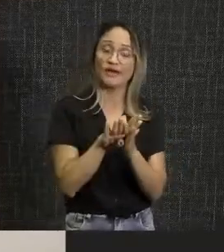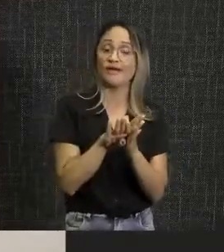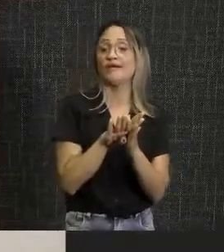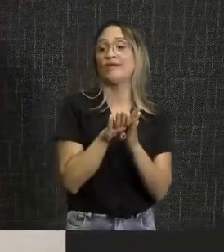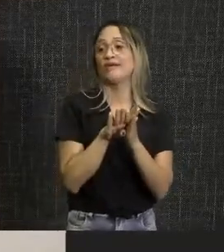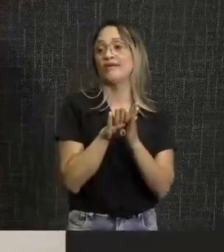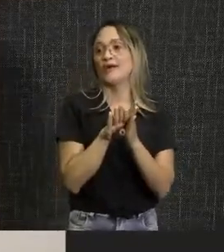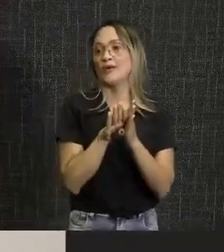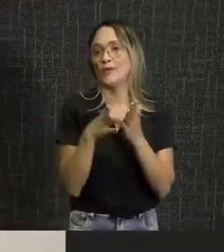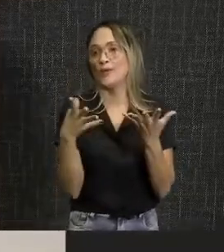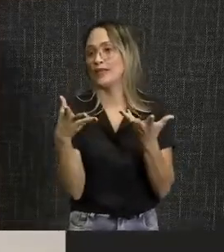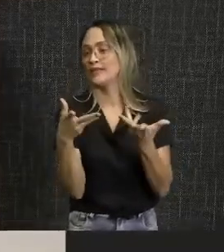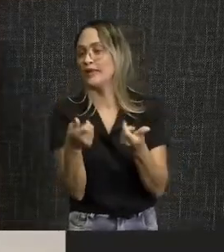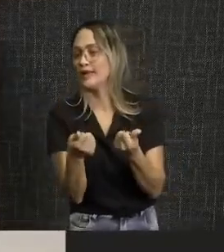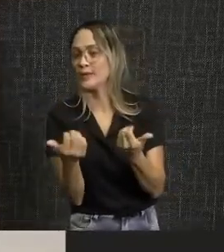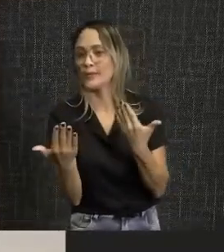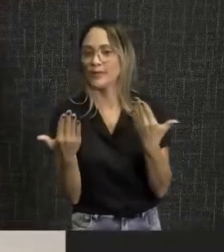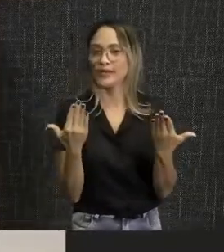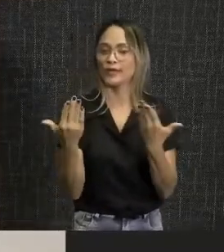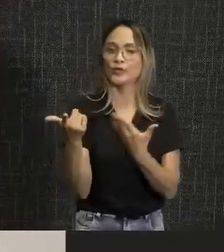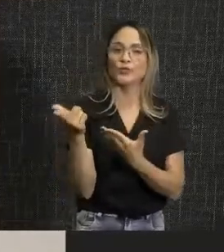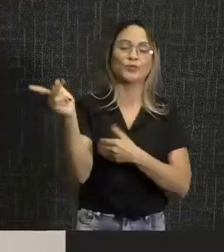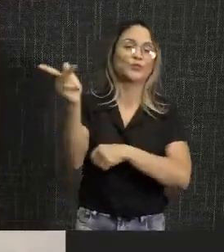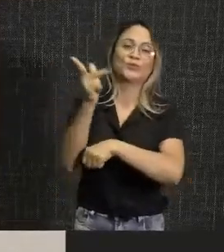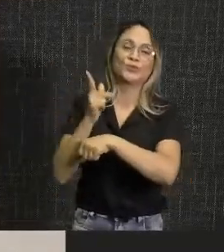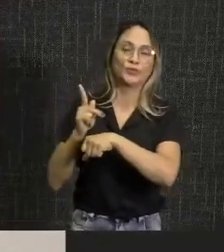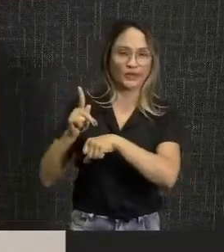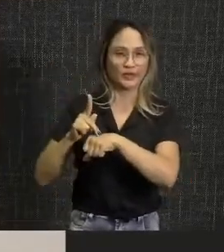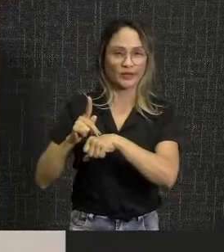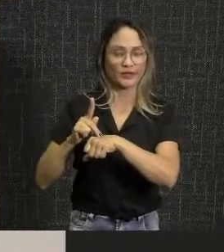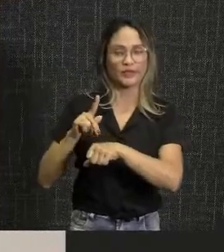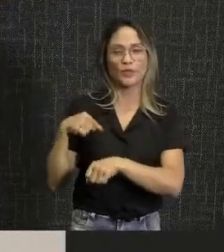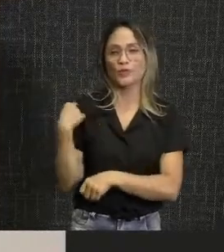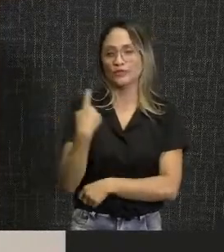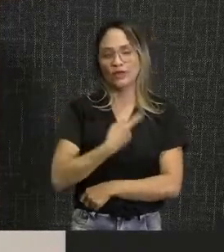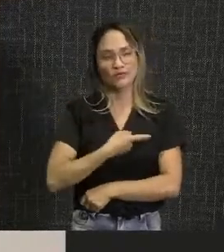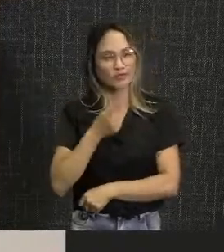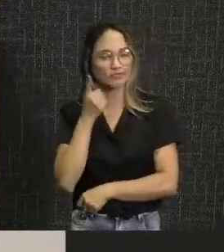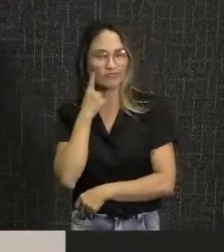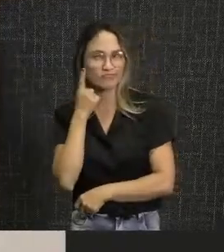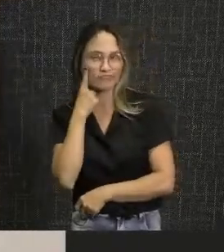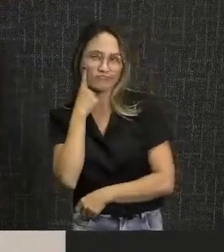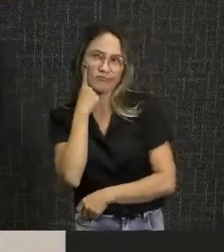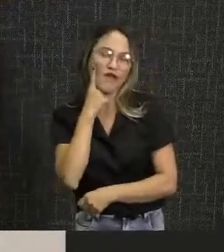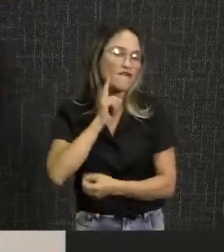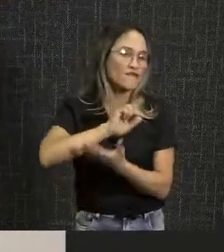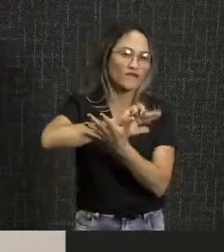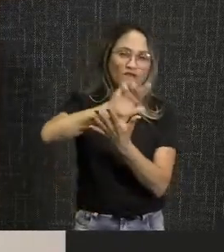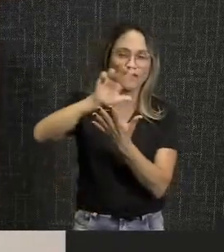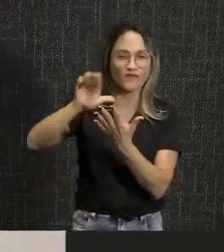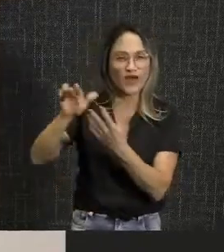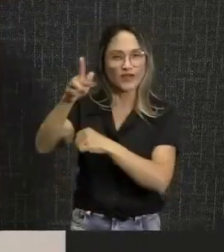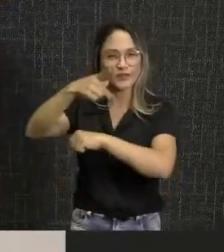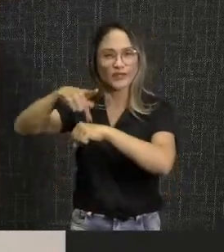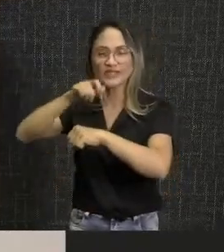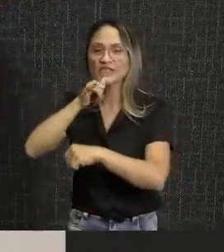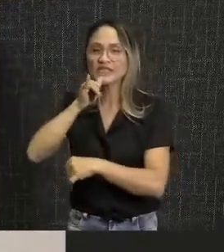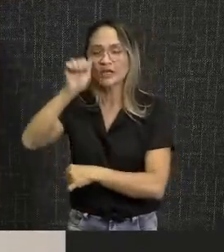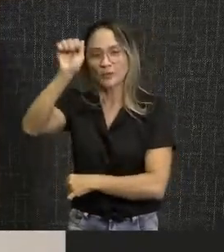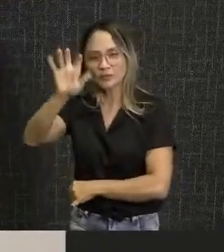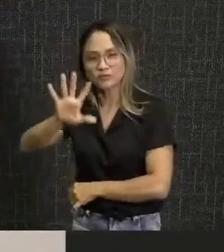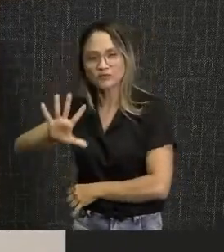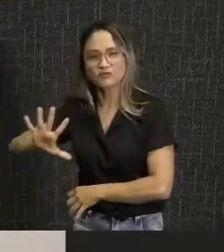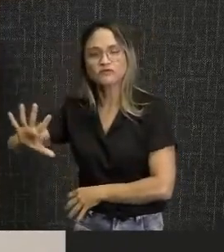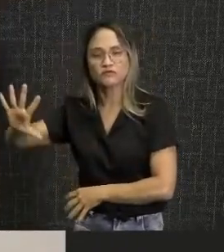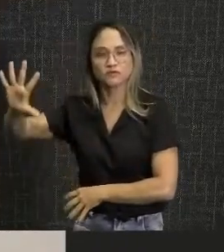relativamente bom quando comparado com outros países do mundo. É claro que a gente fica olhando benchmark, Europa, Canadá, Estados Unidos,